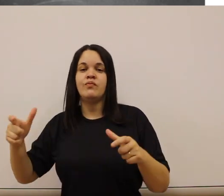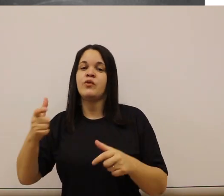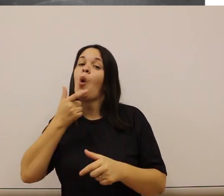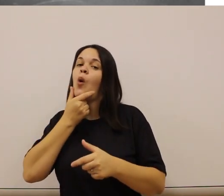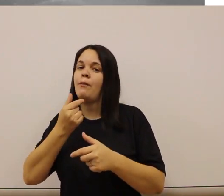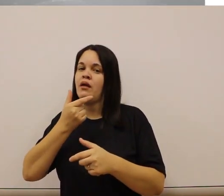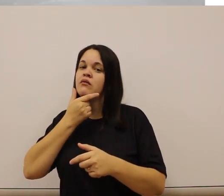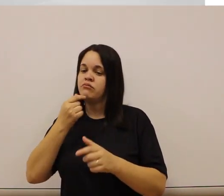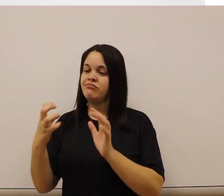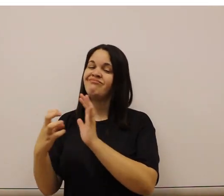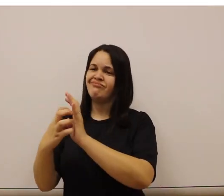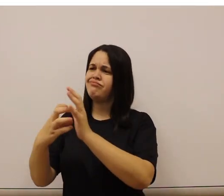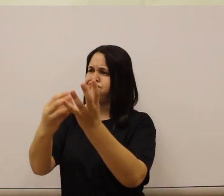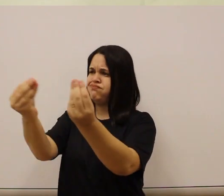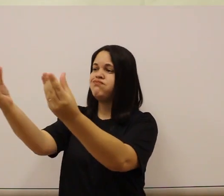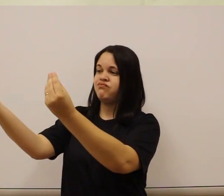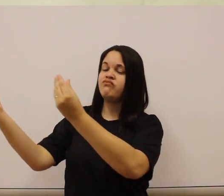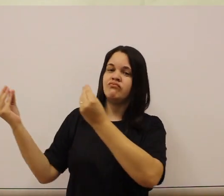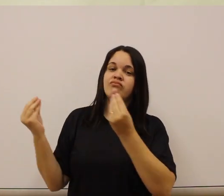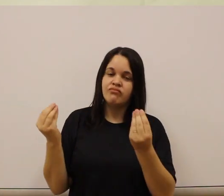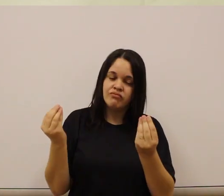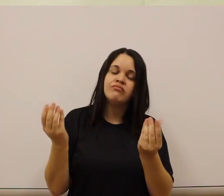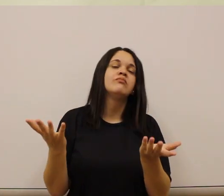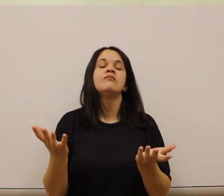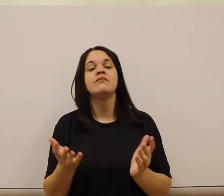estudo comprova.